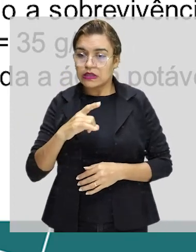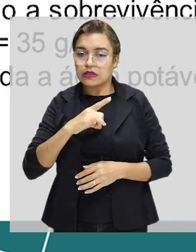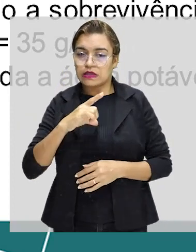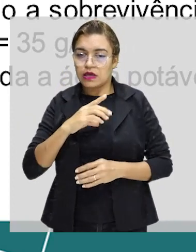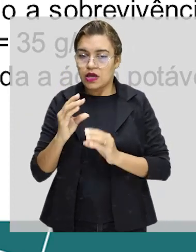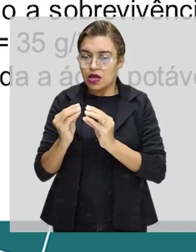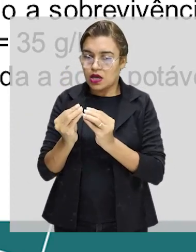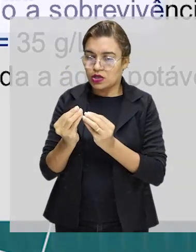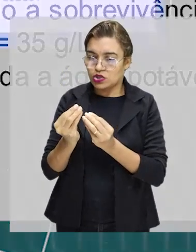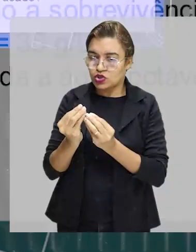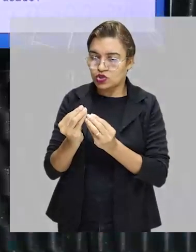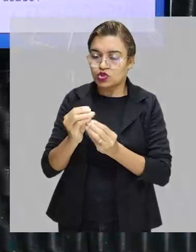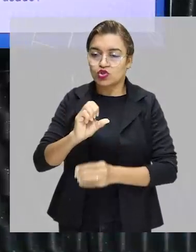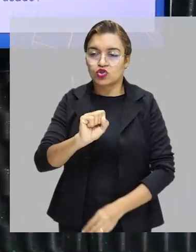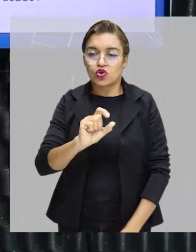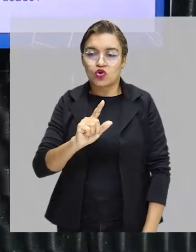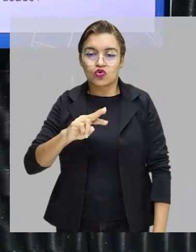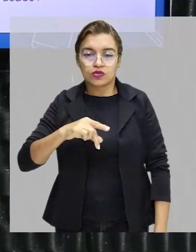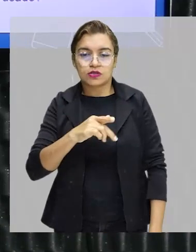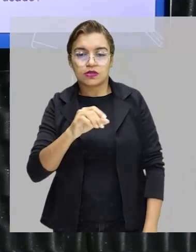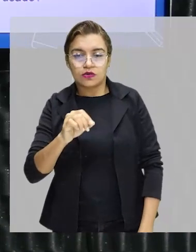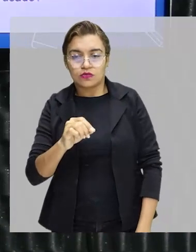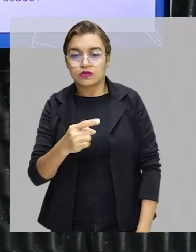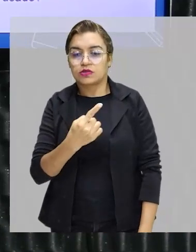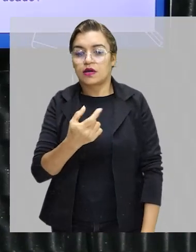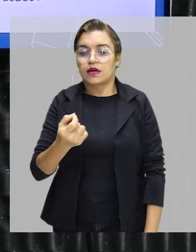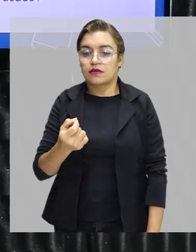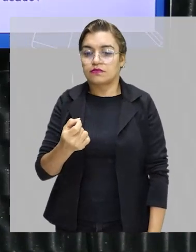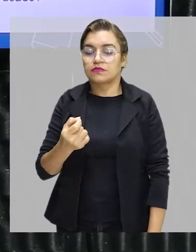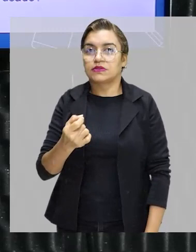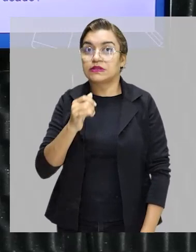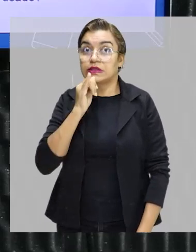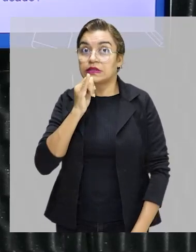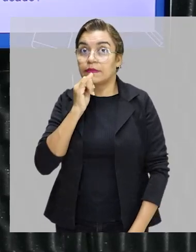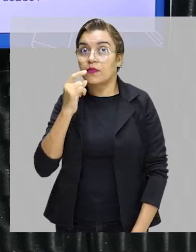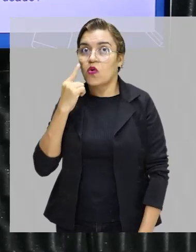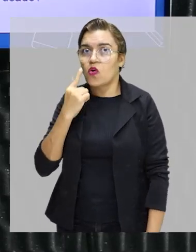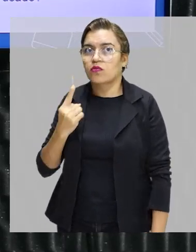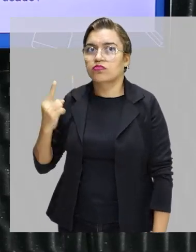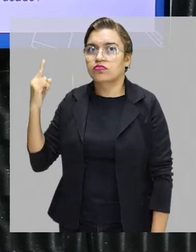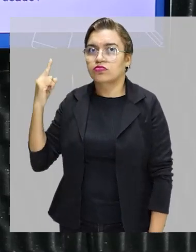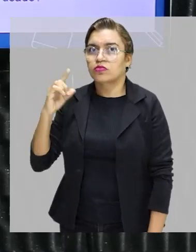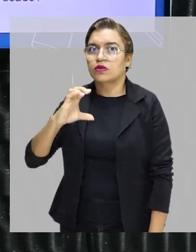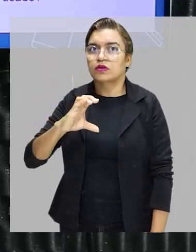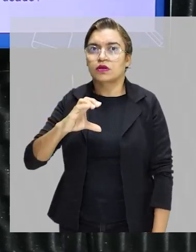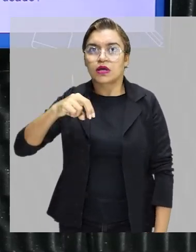é a concentração de um soro fisiológico, seria